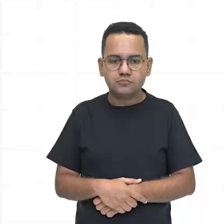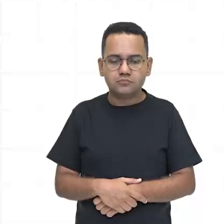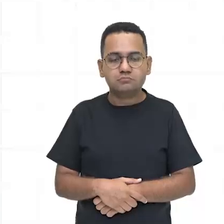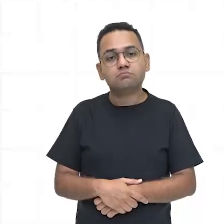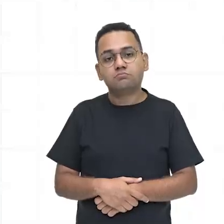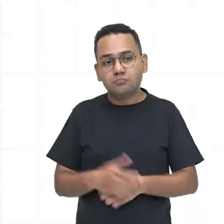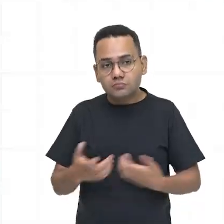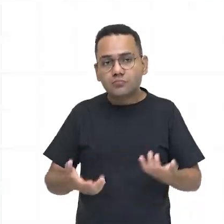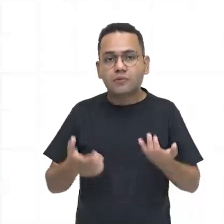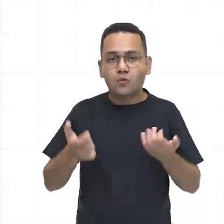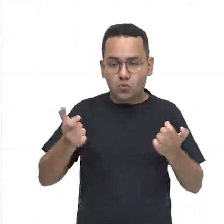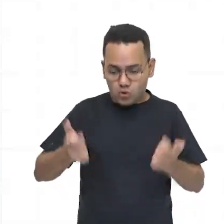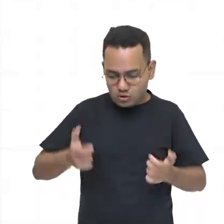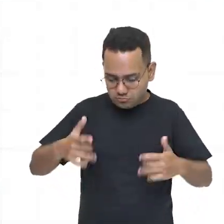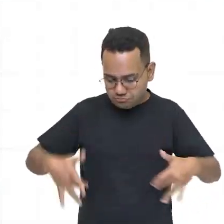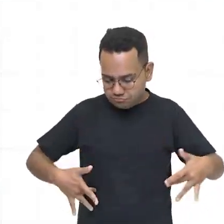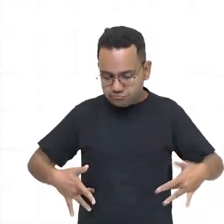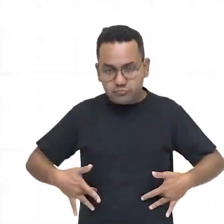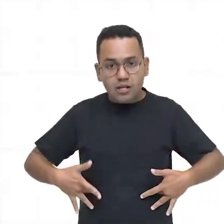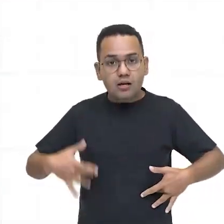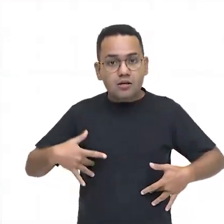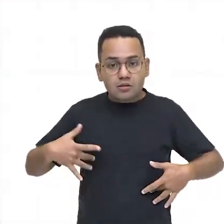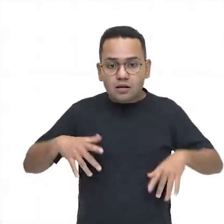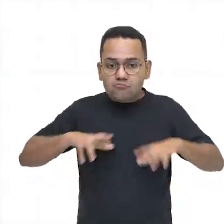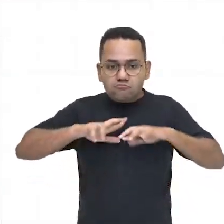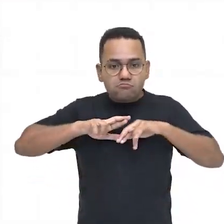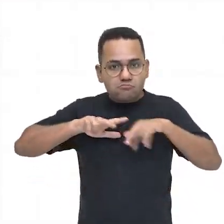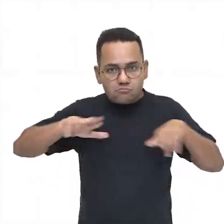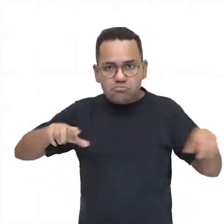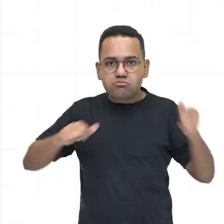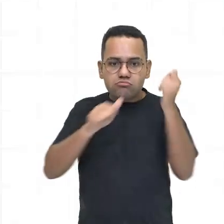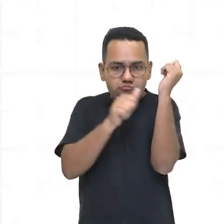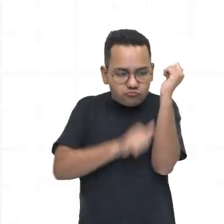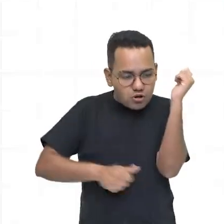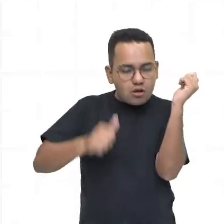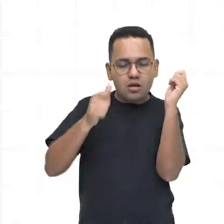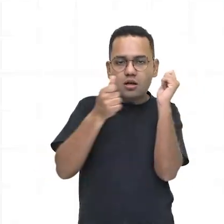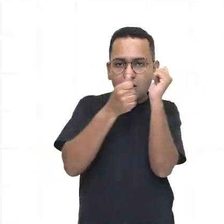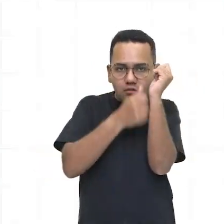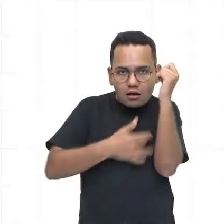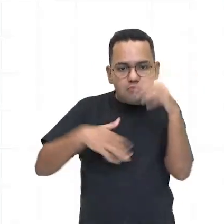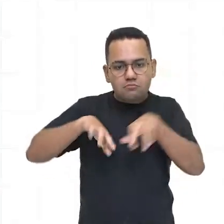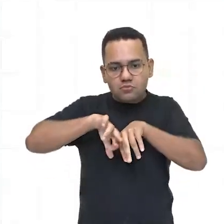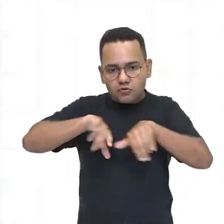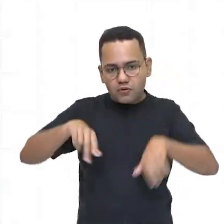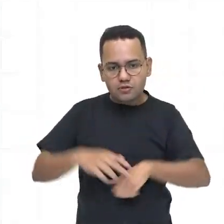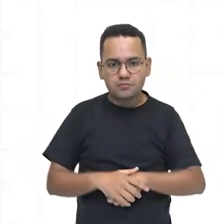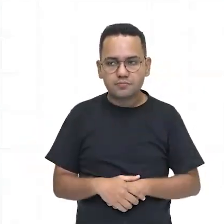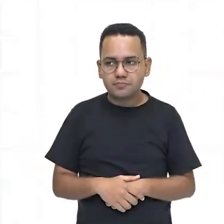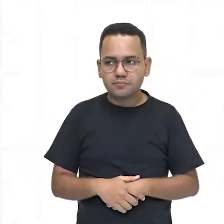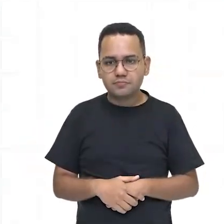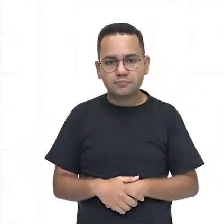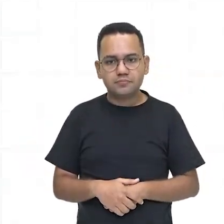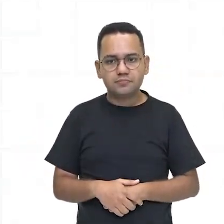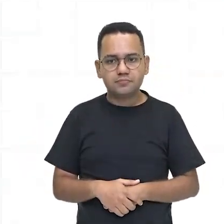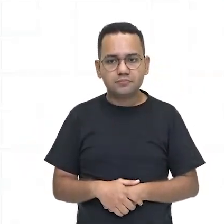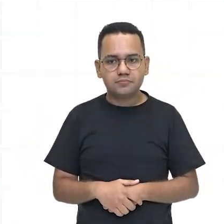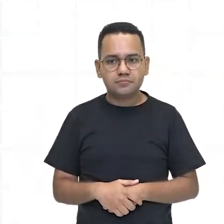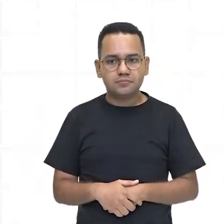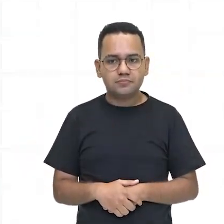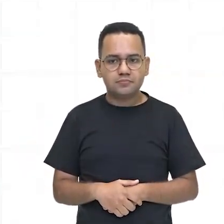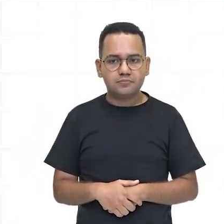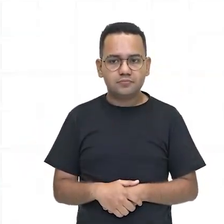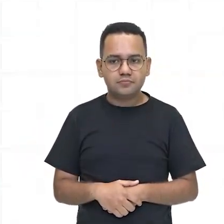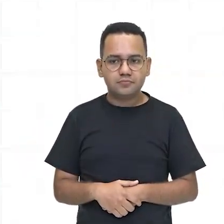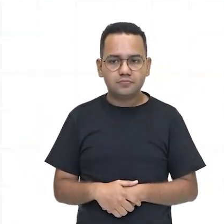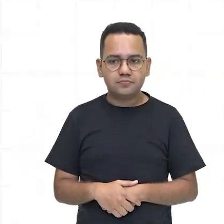artérias e veias para poder, então, ocorrer a filtragem do sangue. Tá bom, gente? Então, é isso daqui